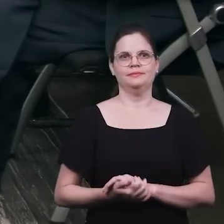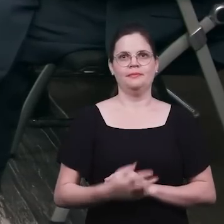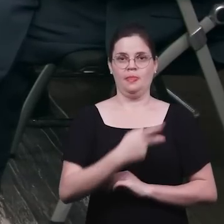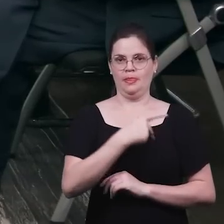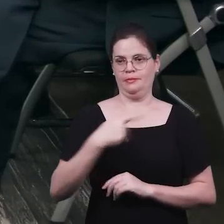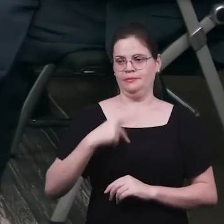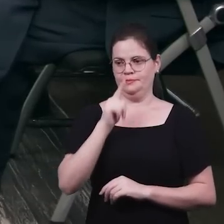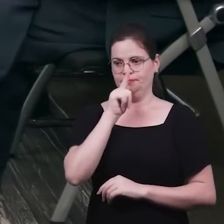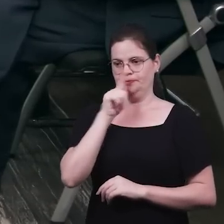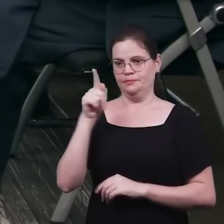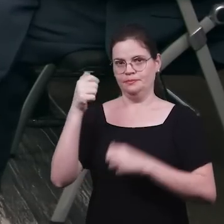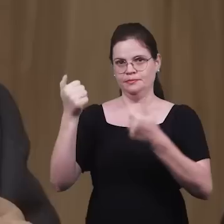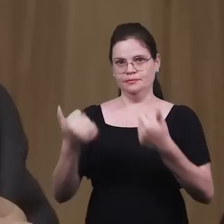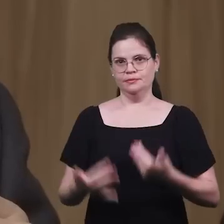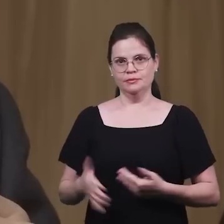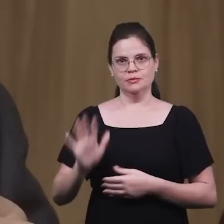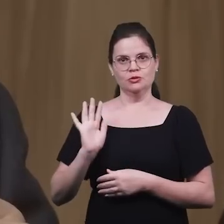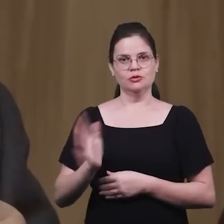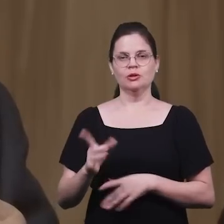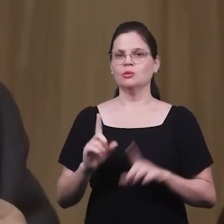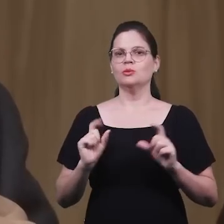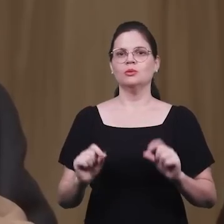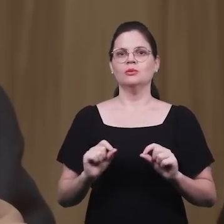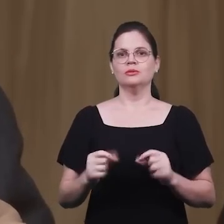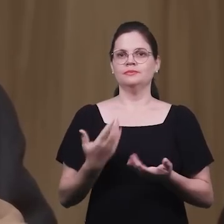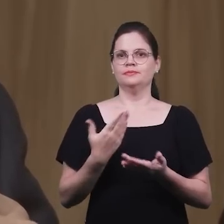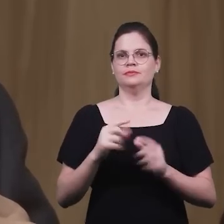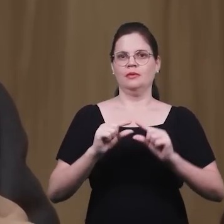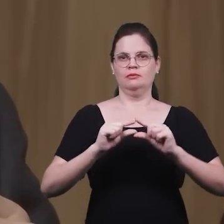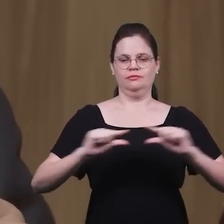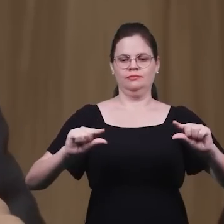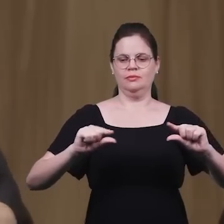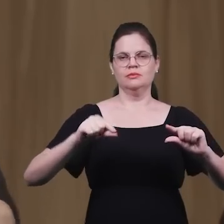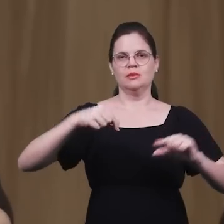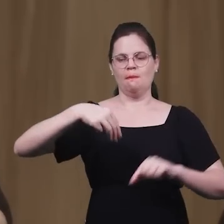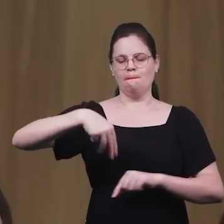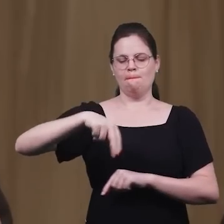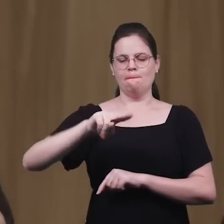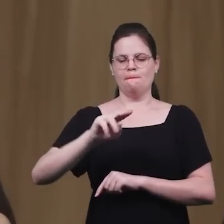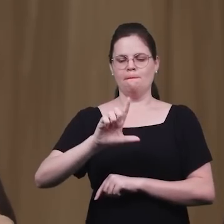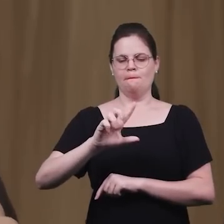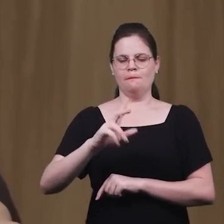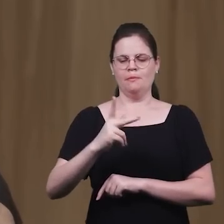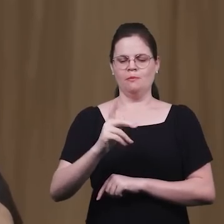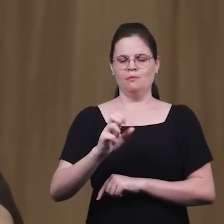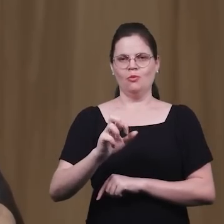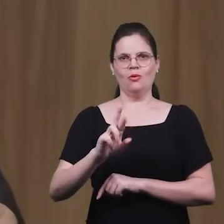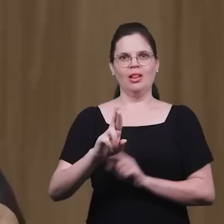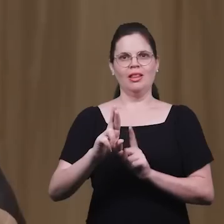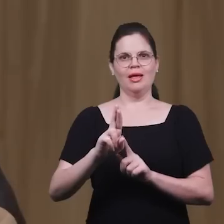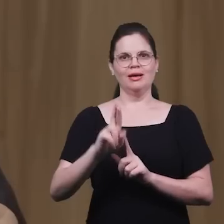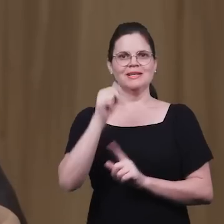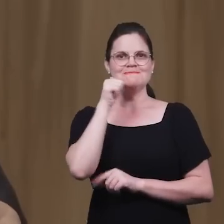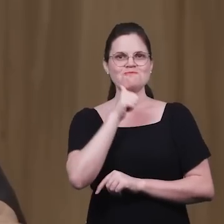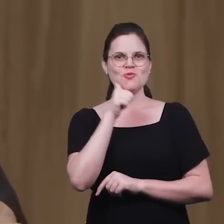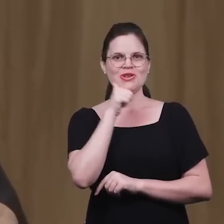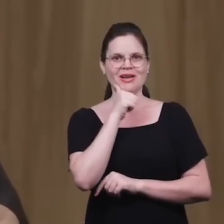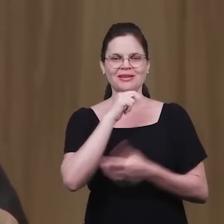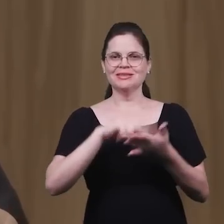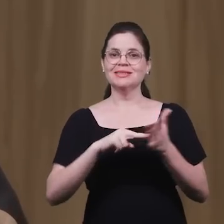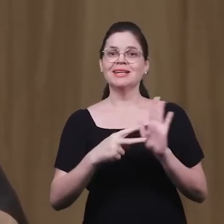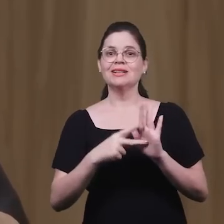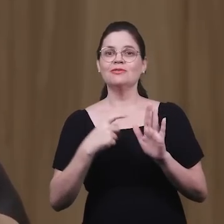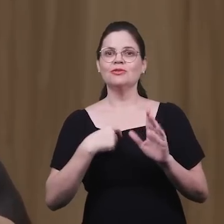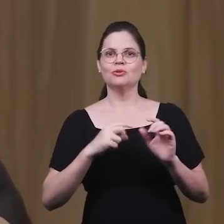aqui. Amém. O pastor Gilson mencionou na fala dele a respeito da expressão mulher. Essa expressão está ligada à